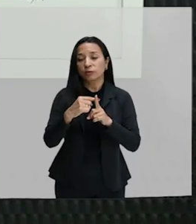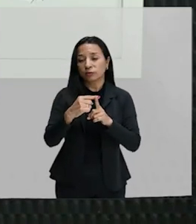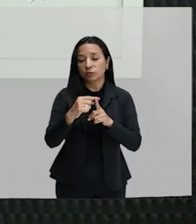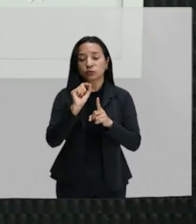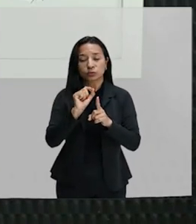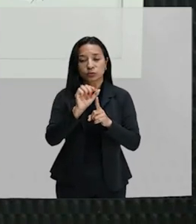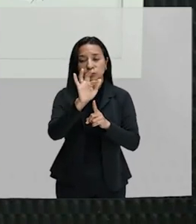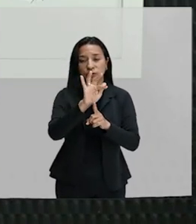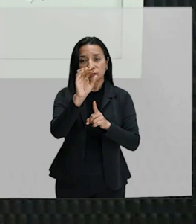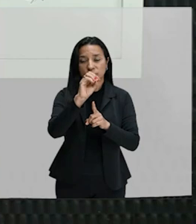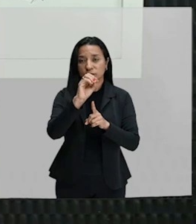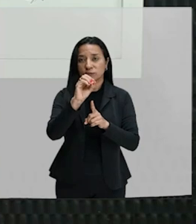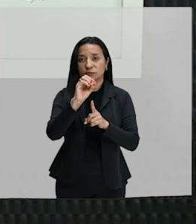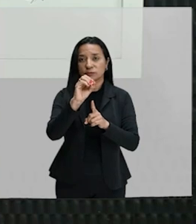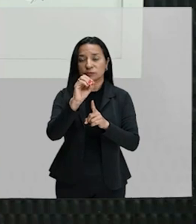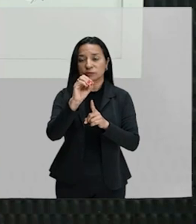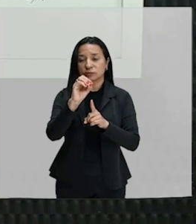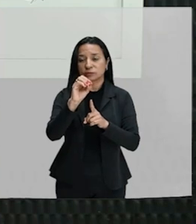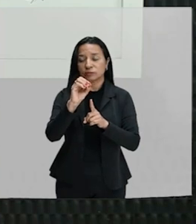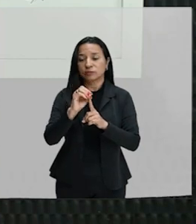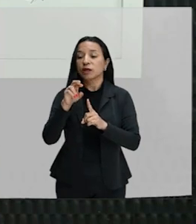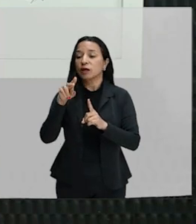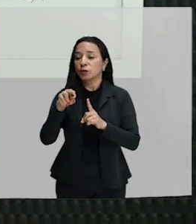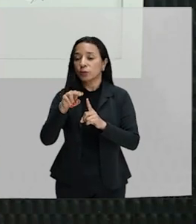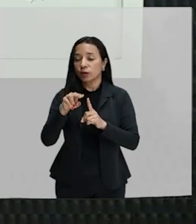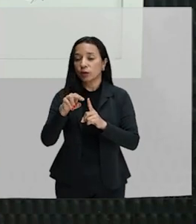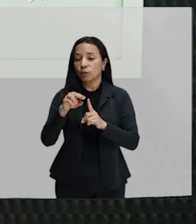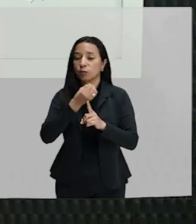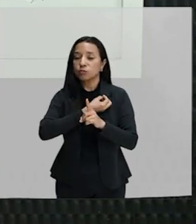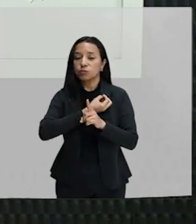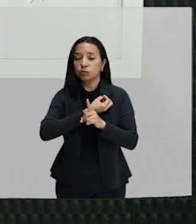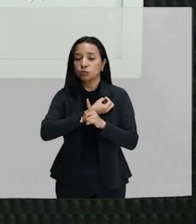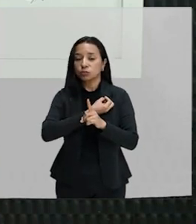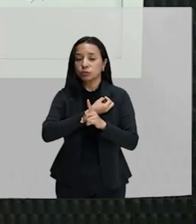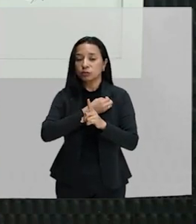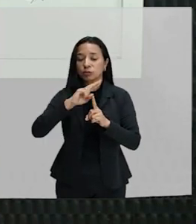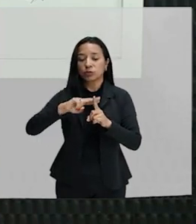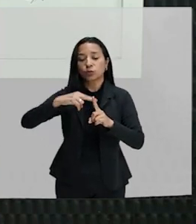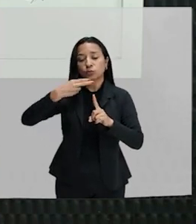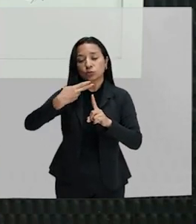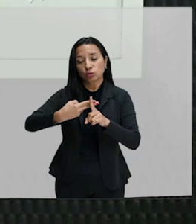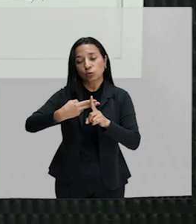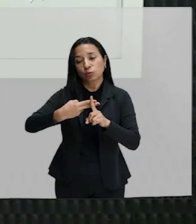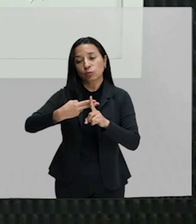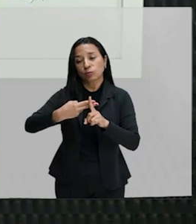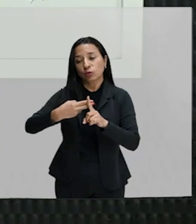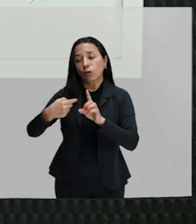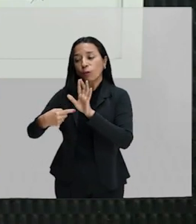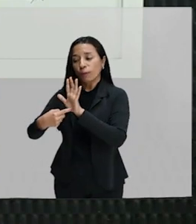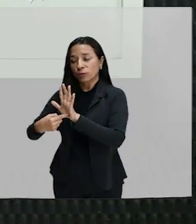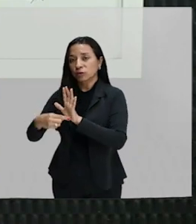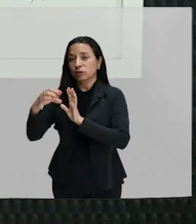escalar faren ela corresponde né pelo número que é o dobro indicado